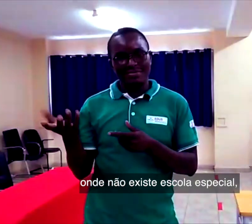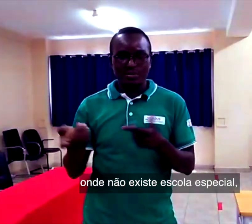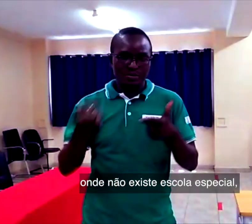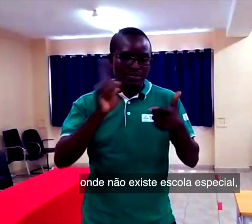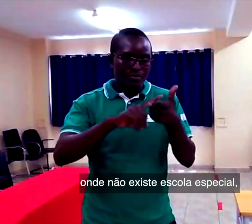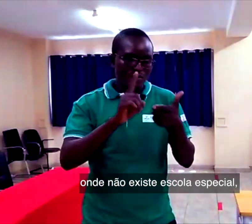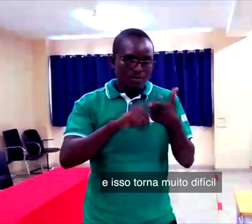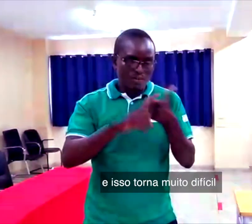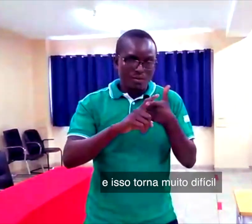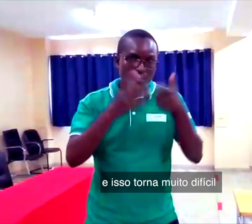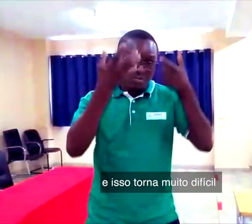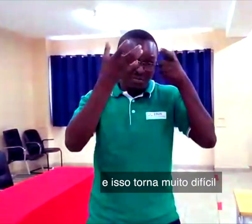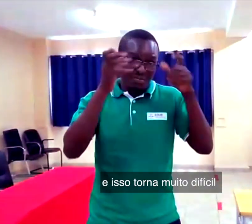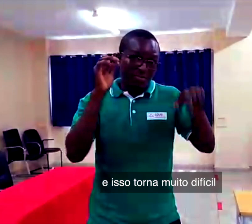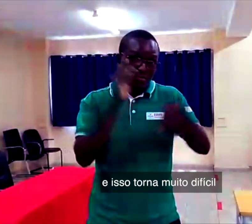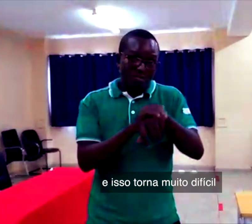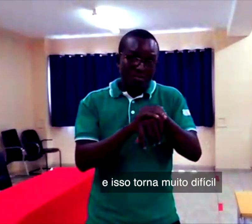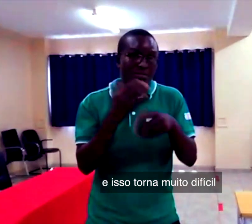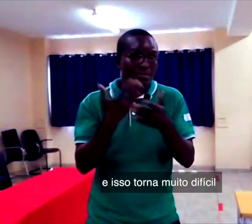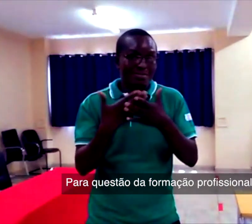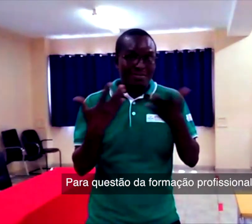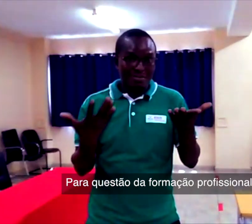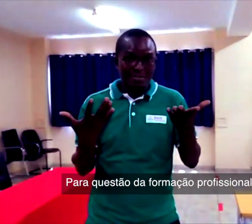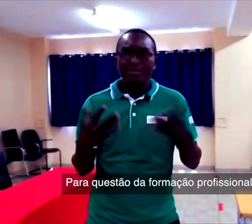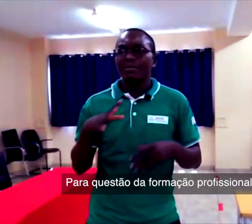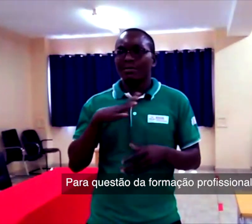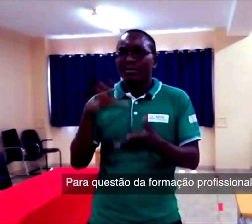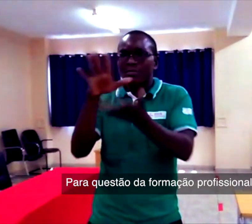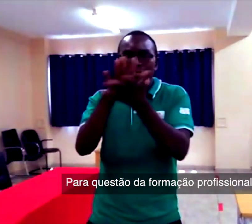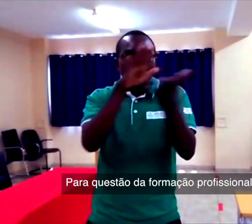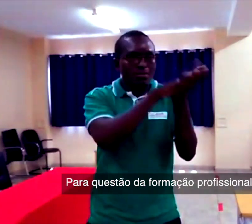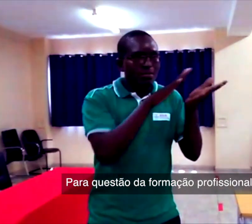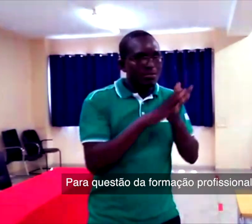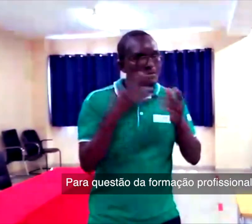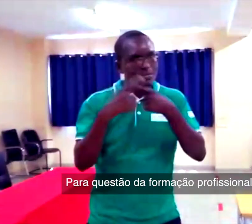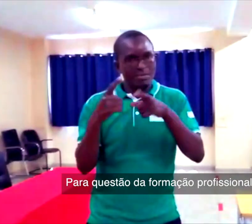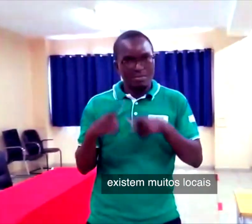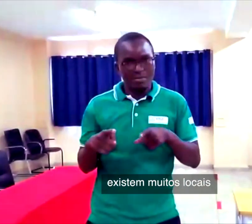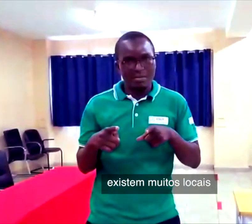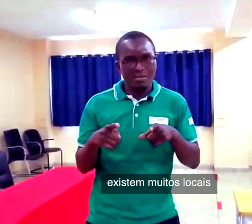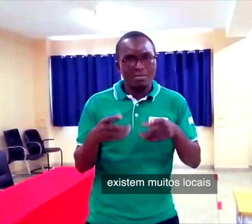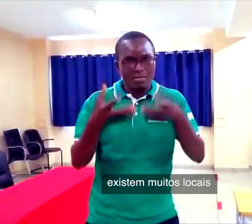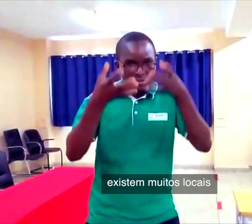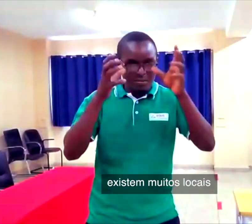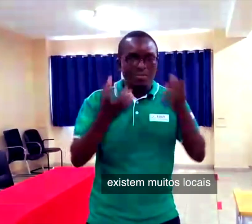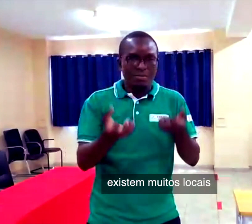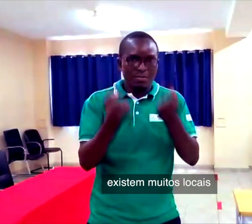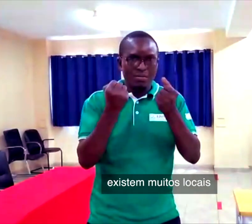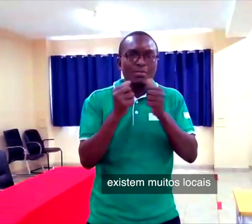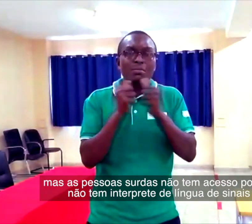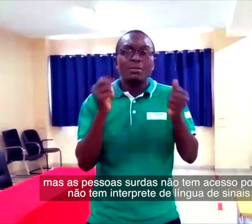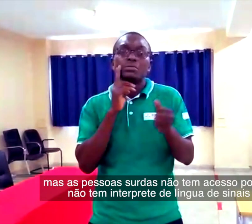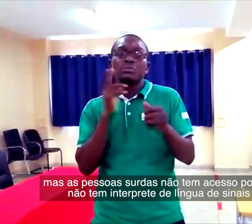escola especial. E isso torna-se muito difícil. Para a questão da formação profissional, existem muitos